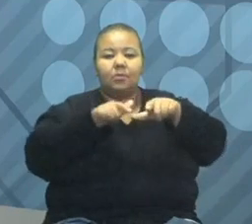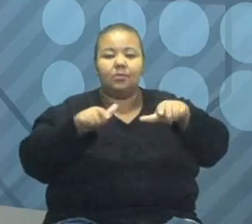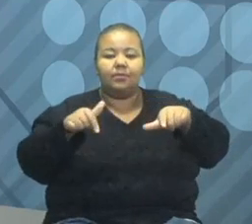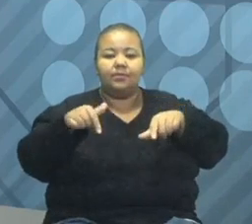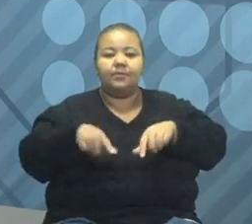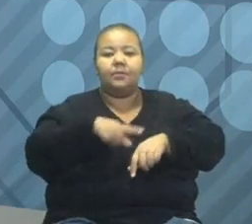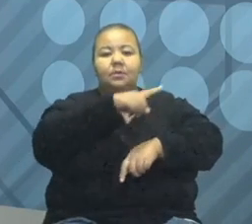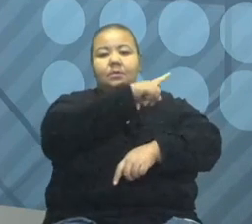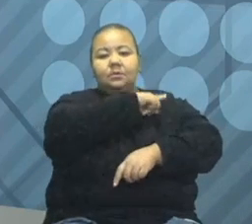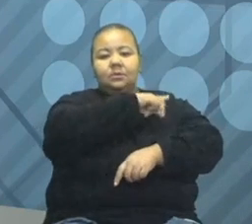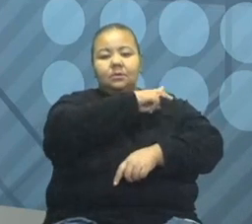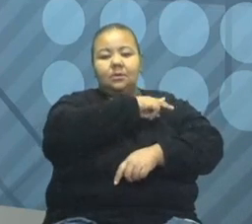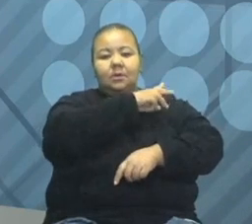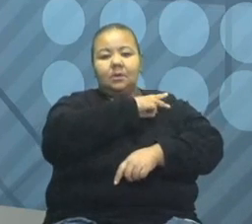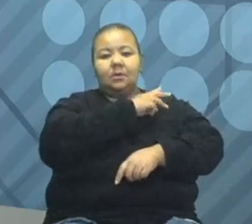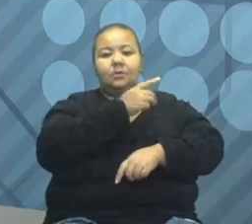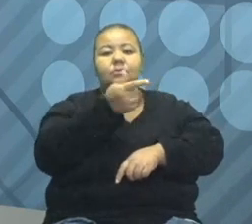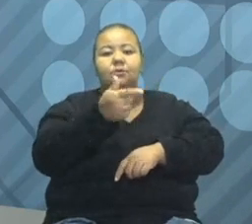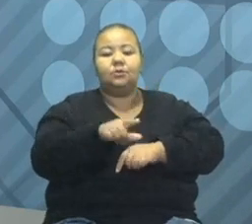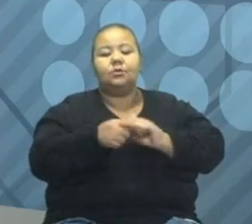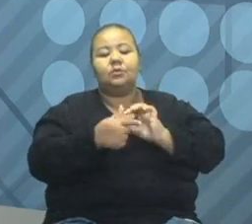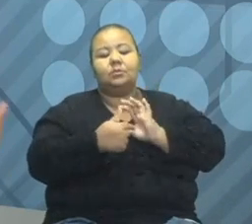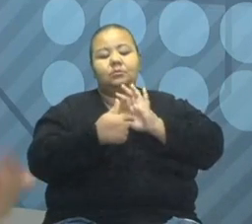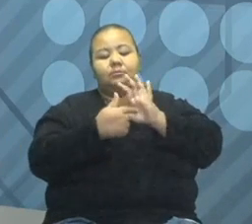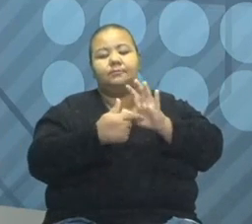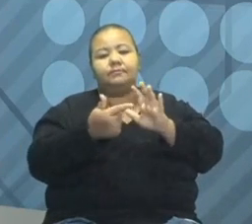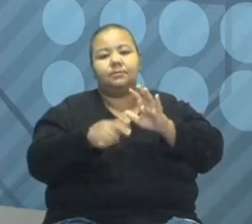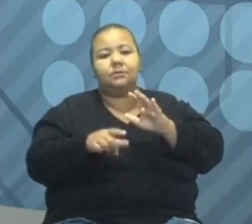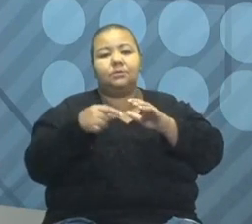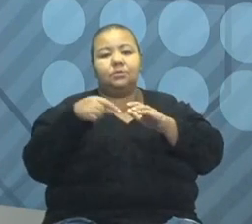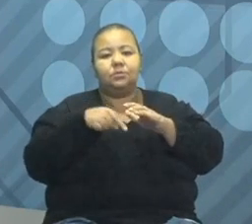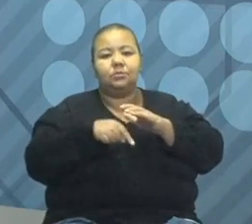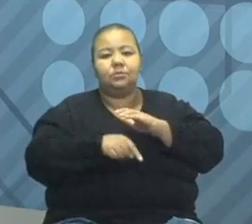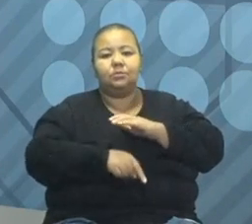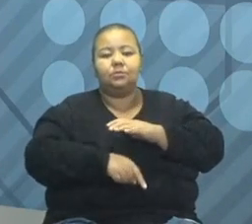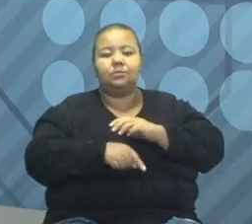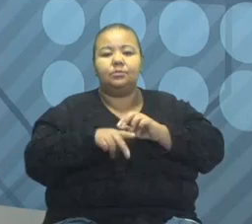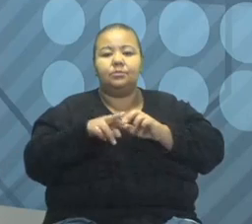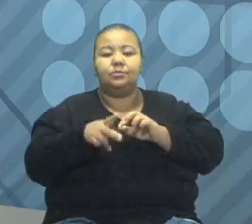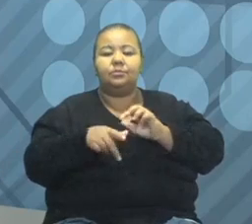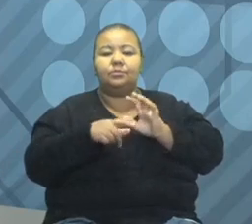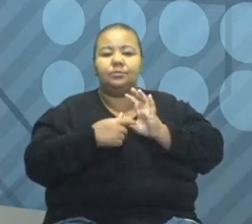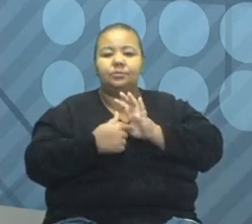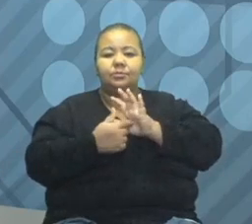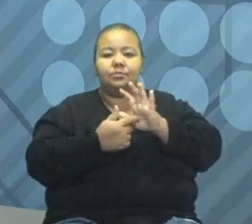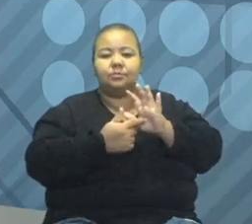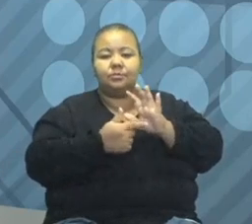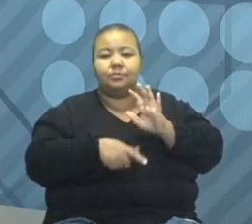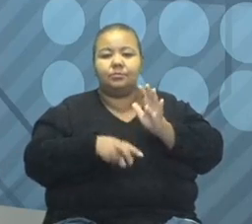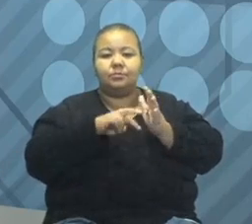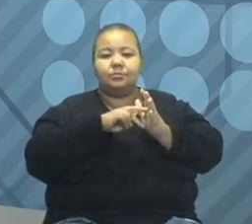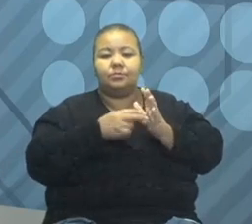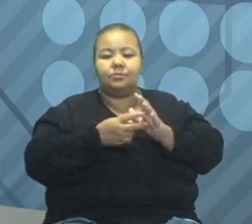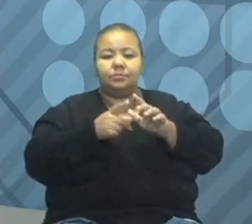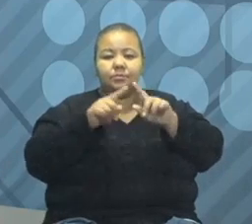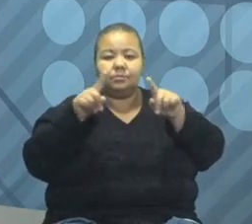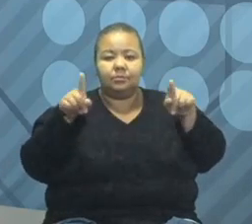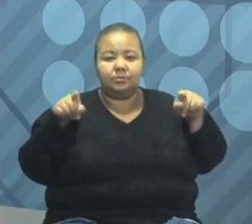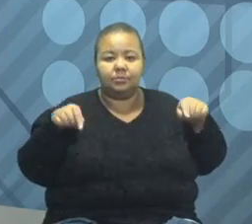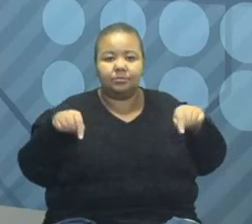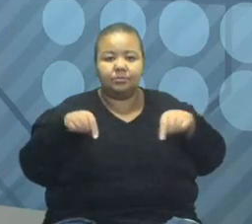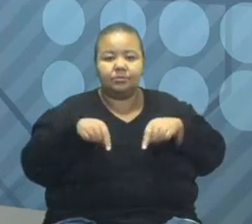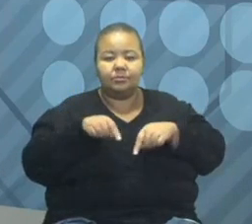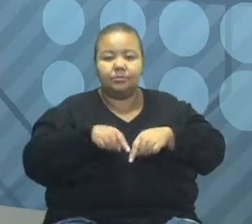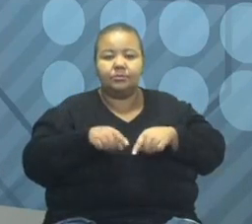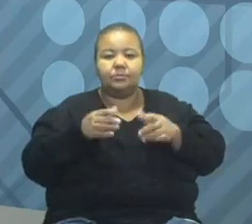esse assunto é apresentado novamente sobre uma nova ótica. E assim como é apresentado também o conceito de matrizes. E hoje com